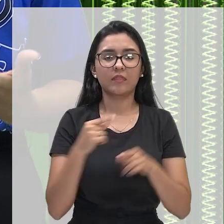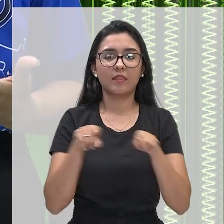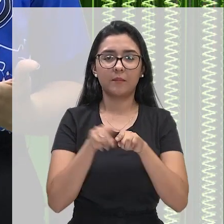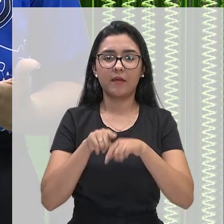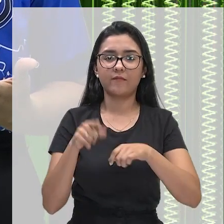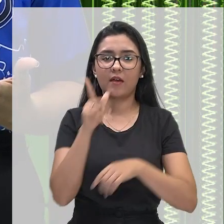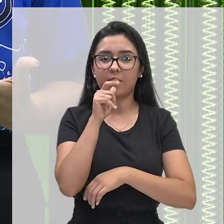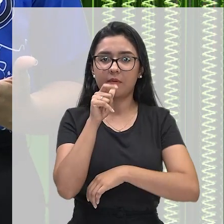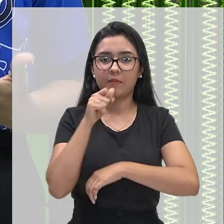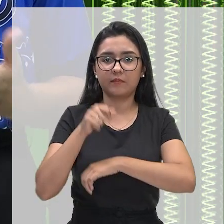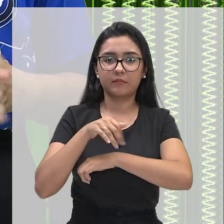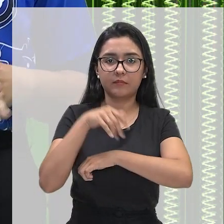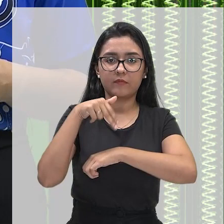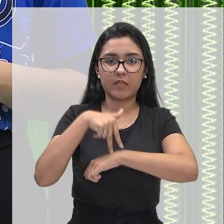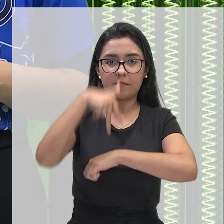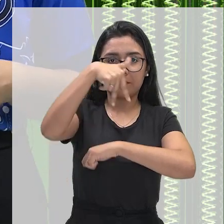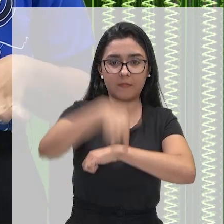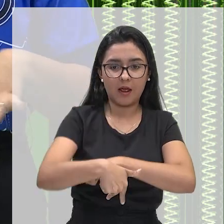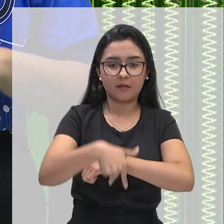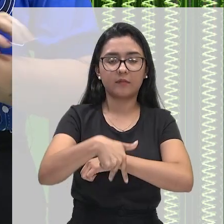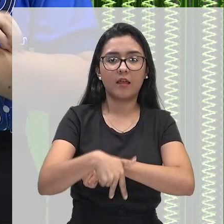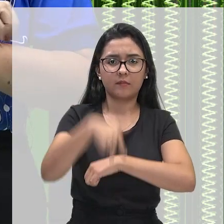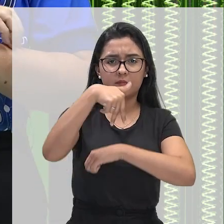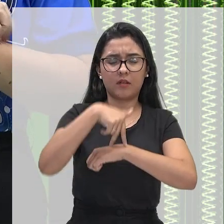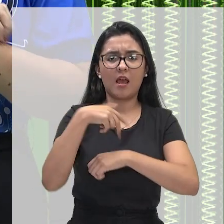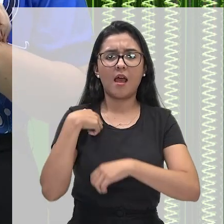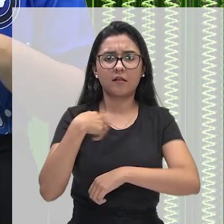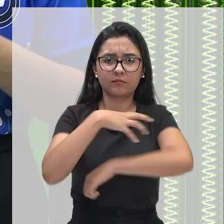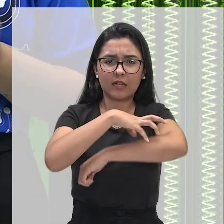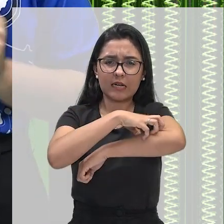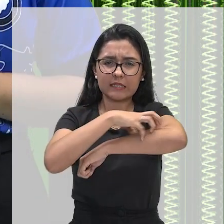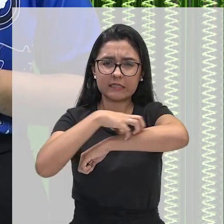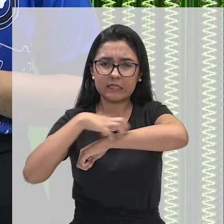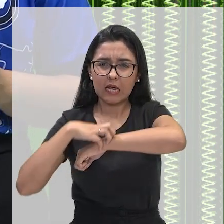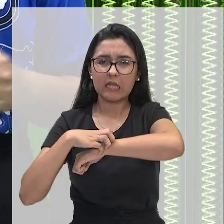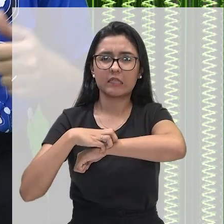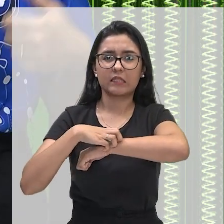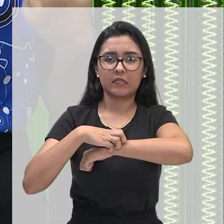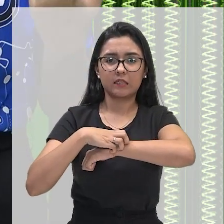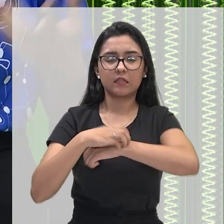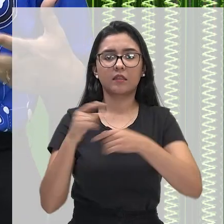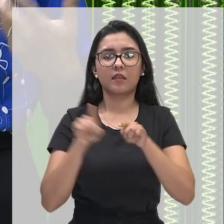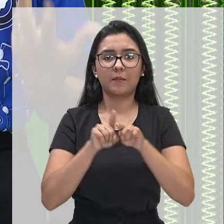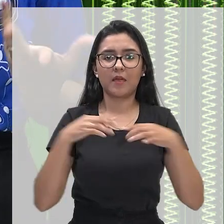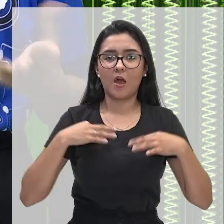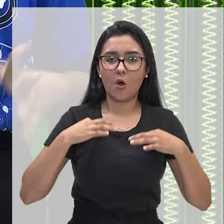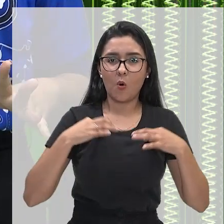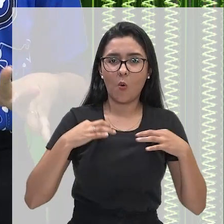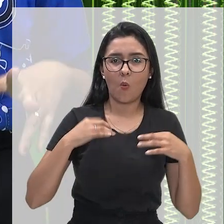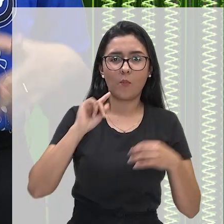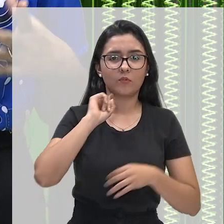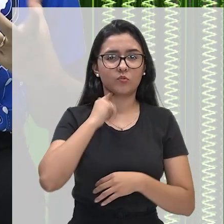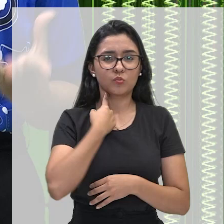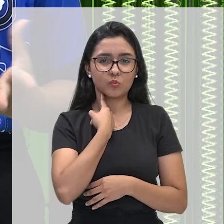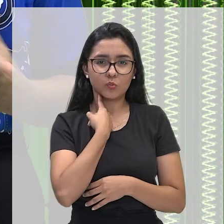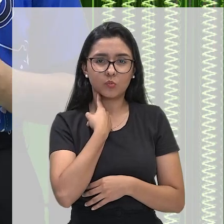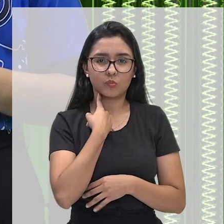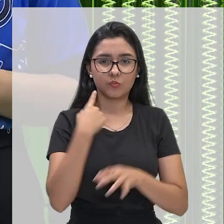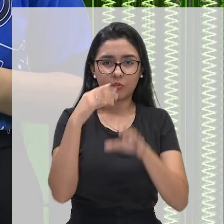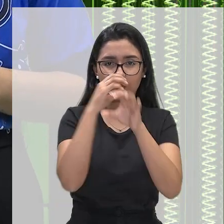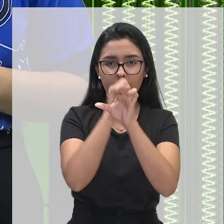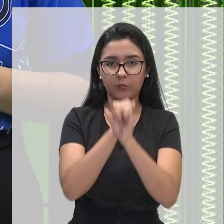tenha entrado no igarapé e saiu de lá com a pele irritada, coçando, com uma roupa de repente assim um pouco